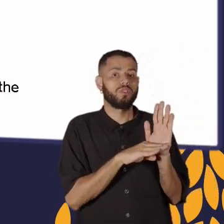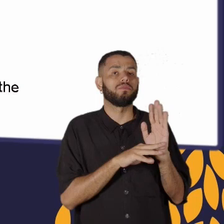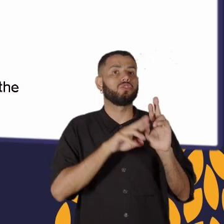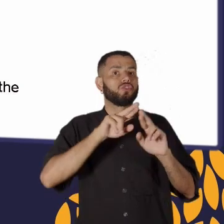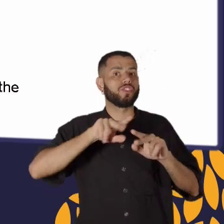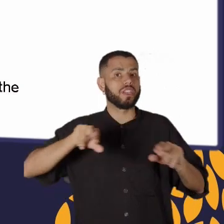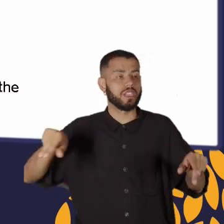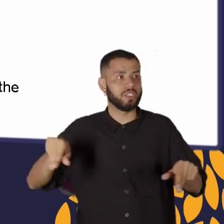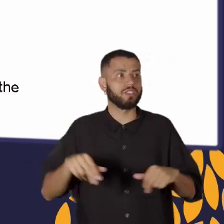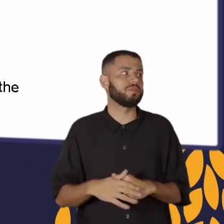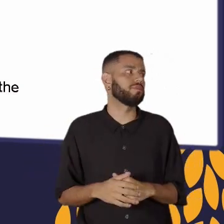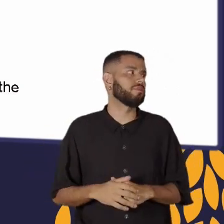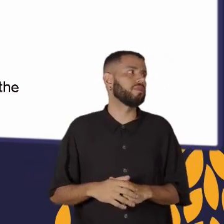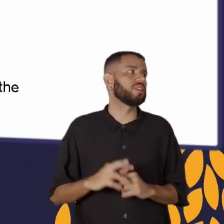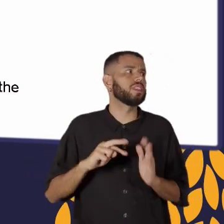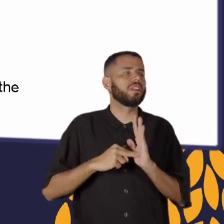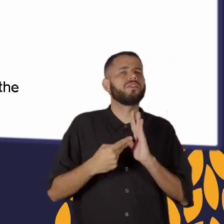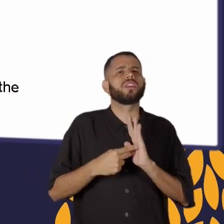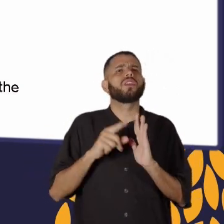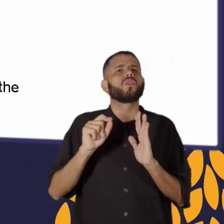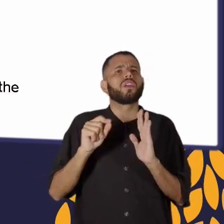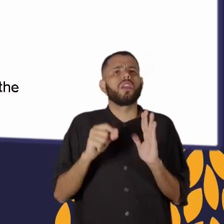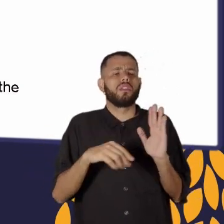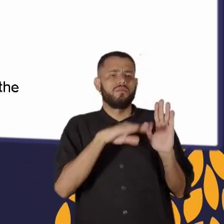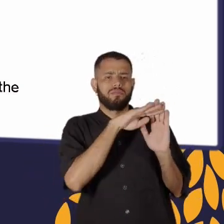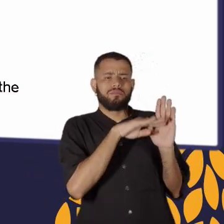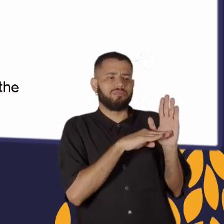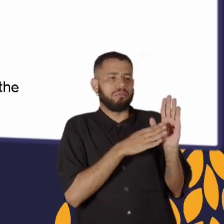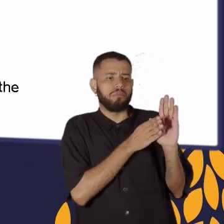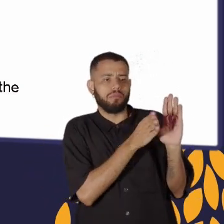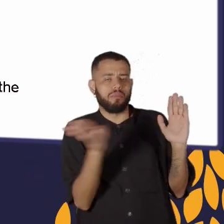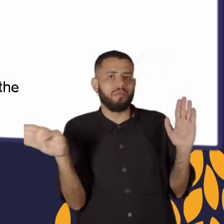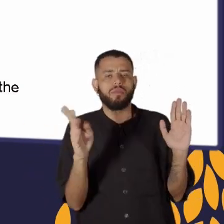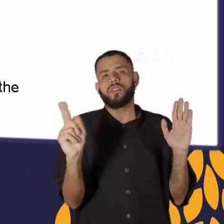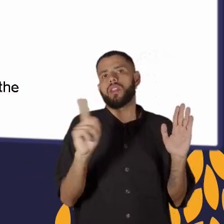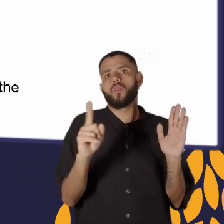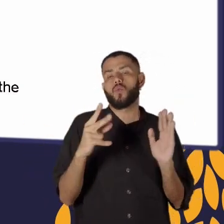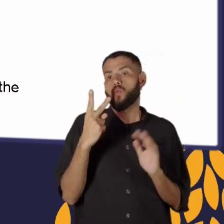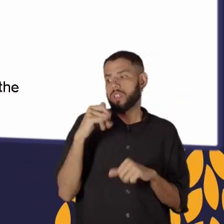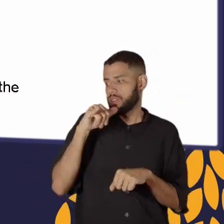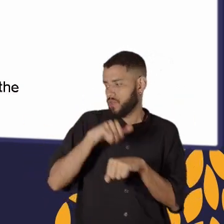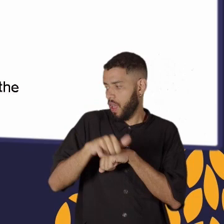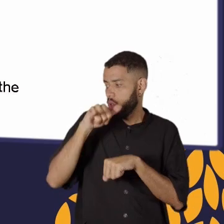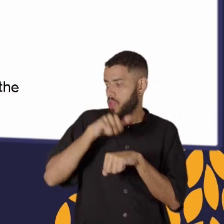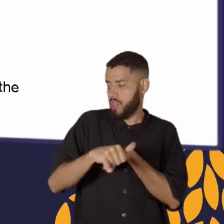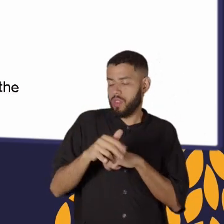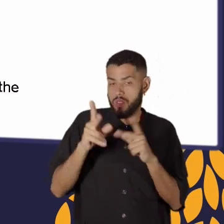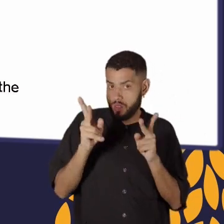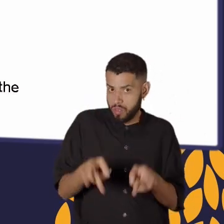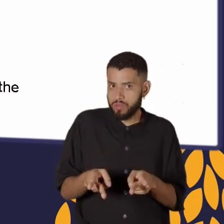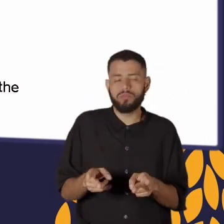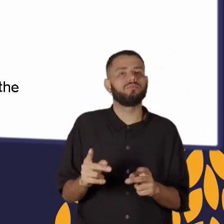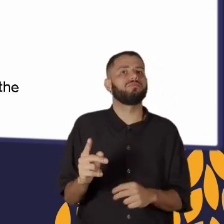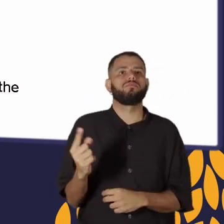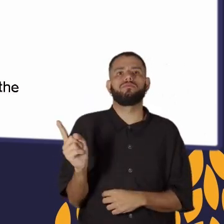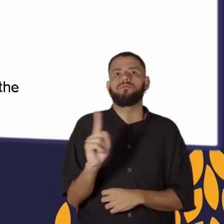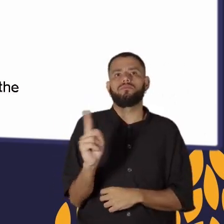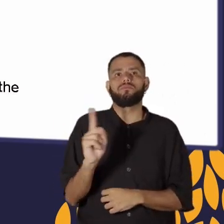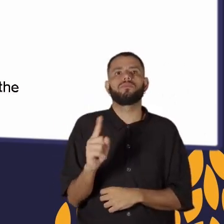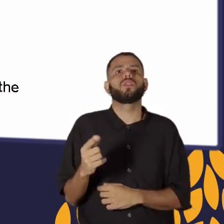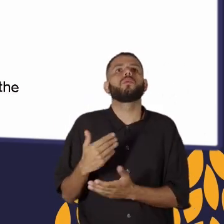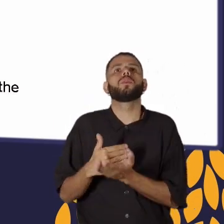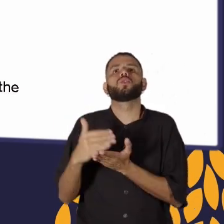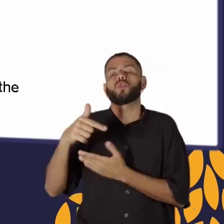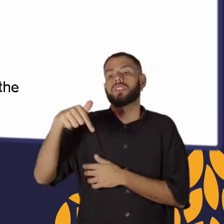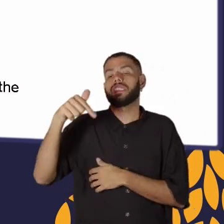protocolo significa que eles não podiam desviar do protocolo, não podiam ter 2 faltas consecutivas, etc. Então, a gente começou com 73 e